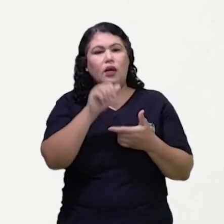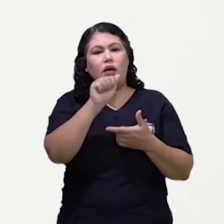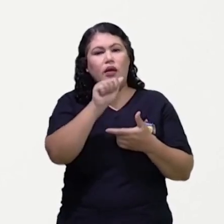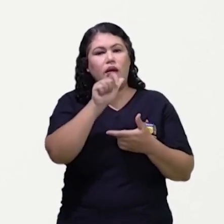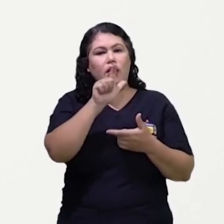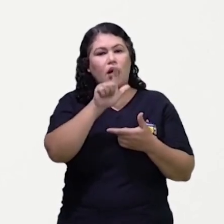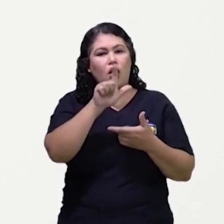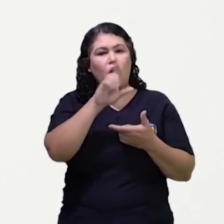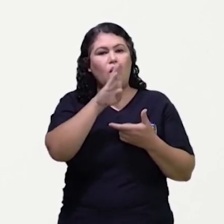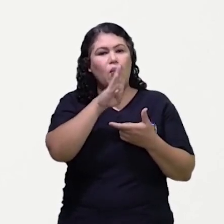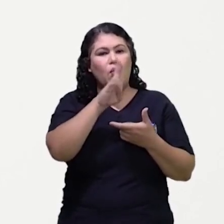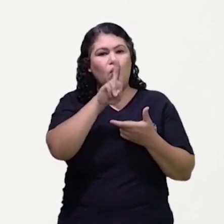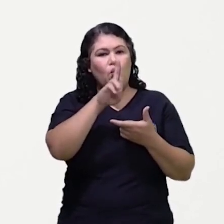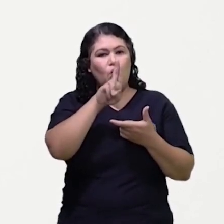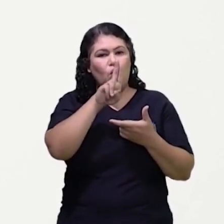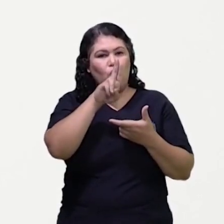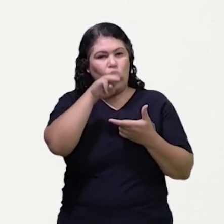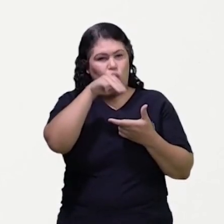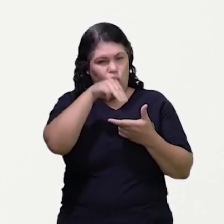Álbum.